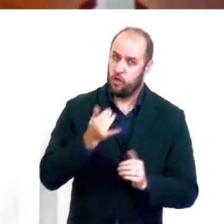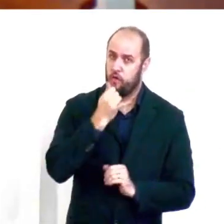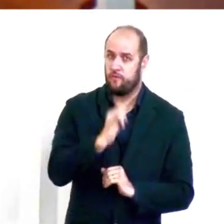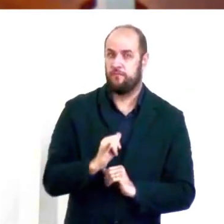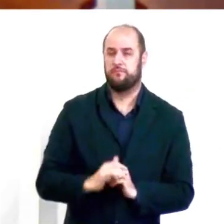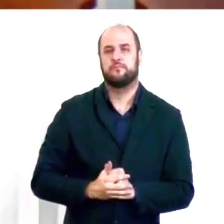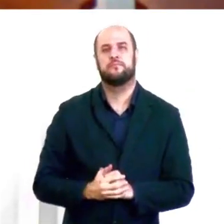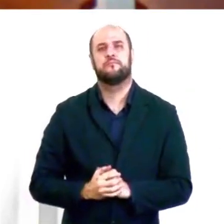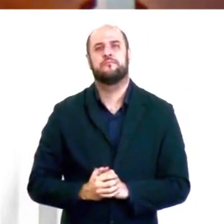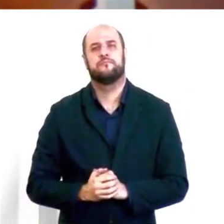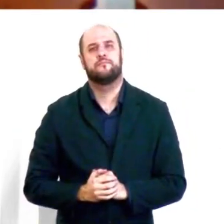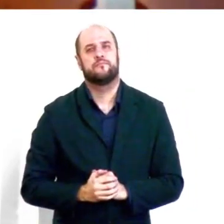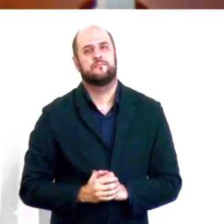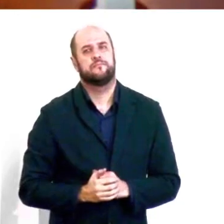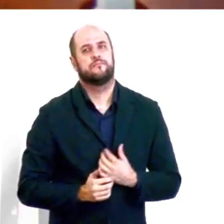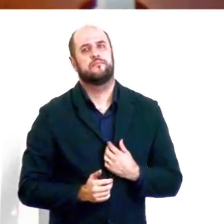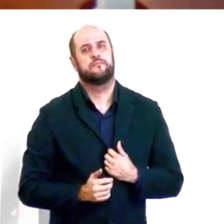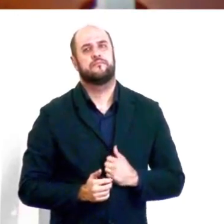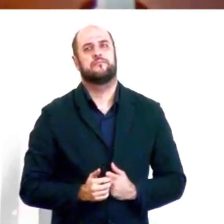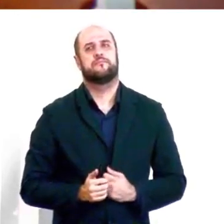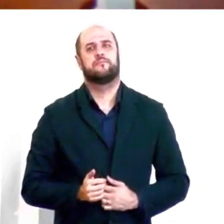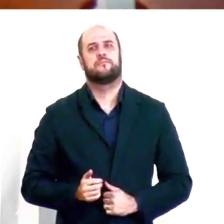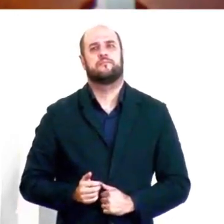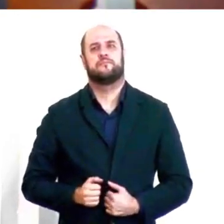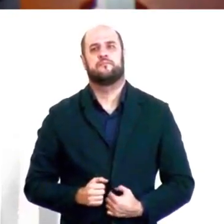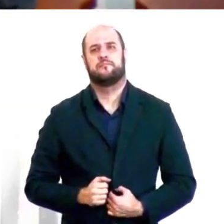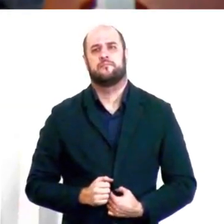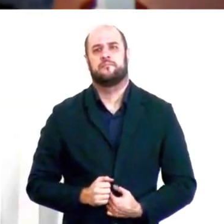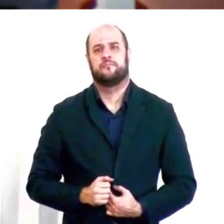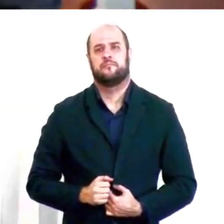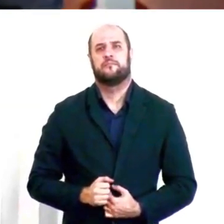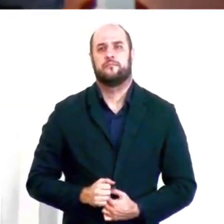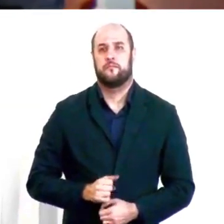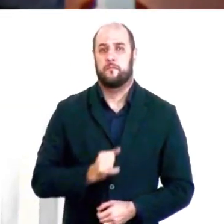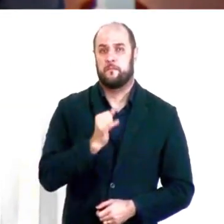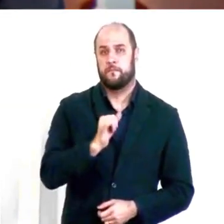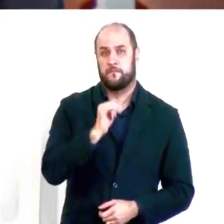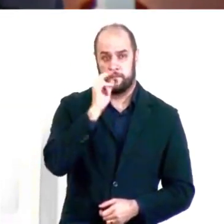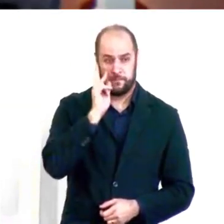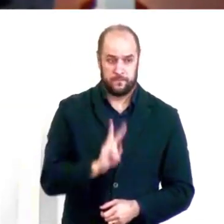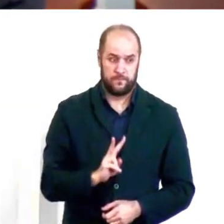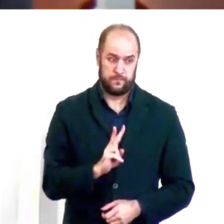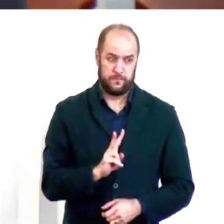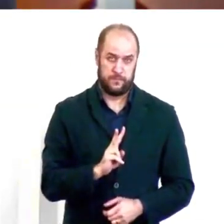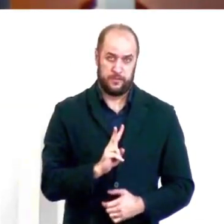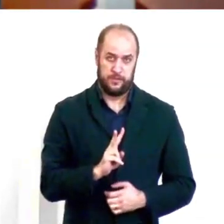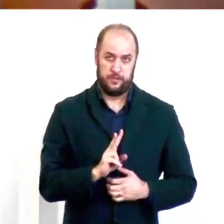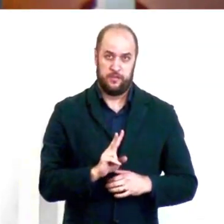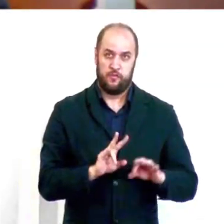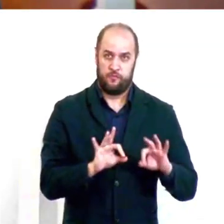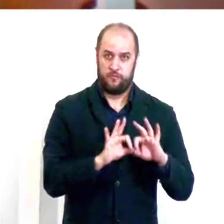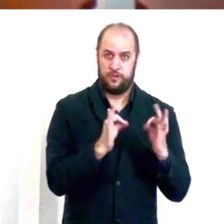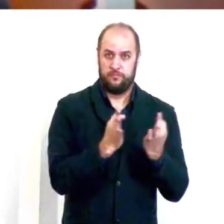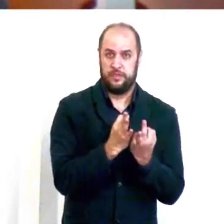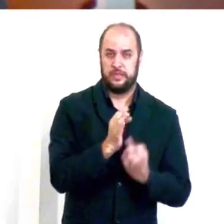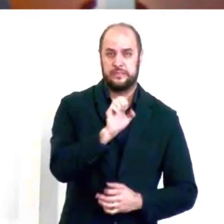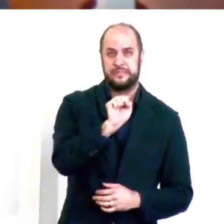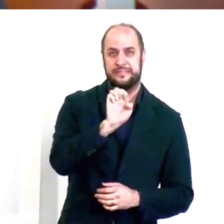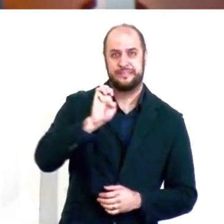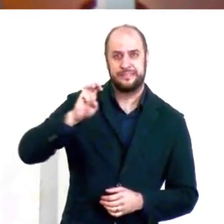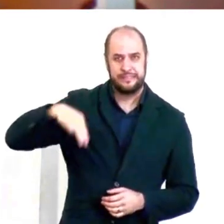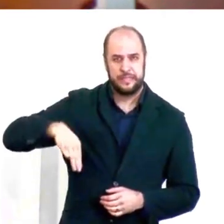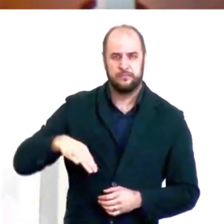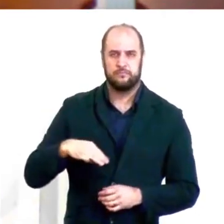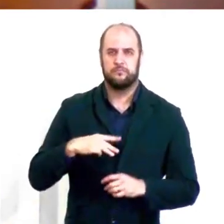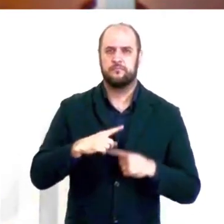ao olhar para esse texto. Se você olhar para a genealogia de Sem, que está descrita após o